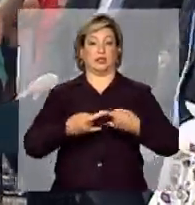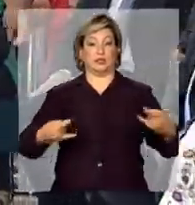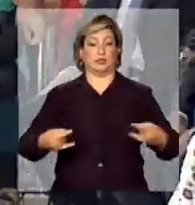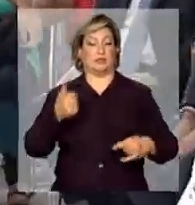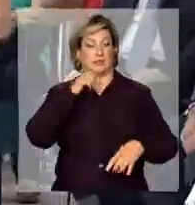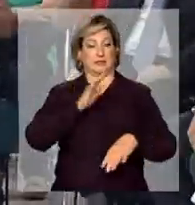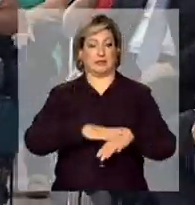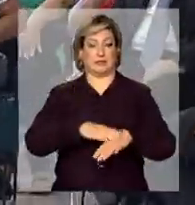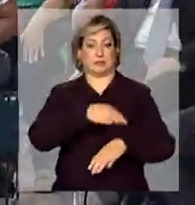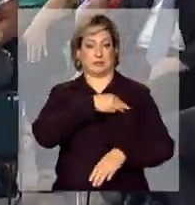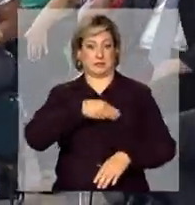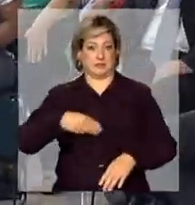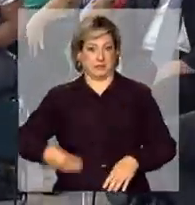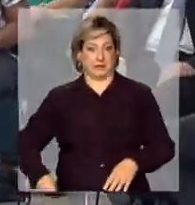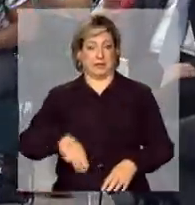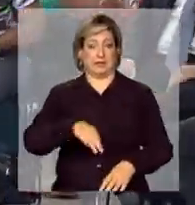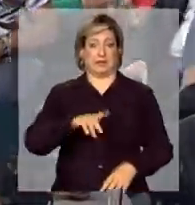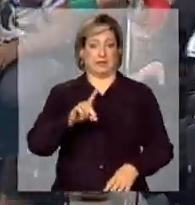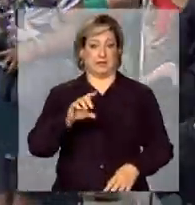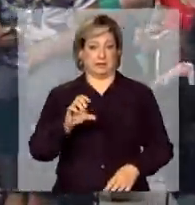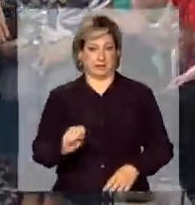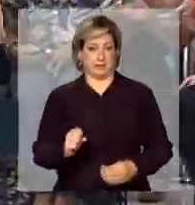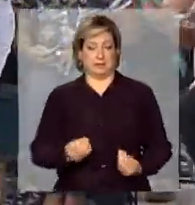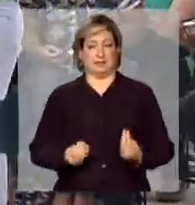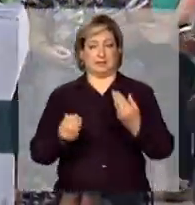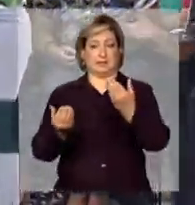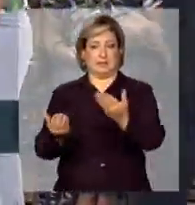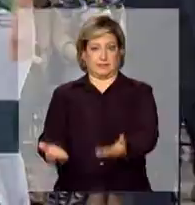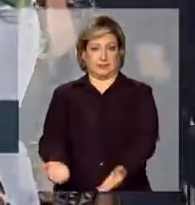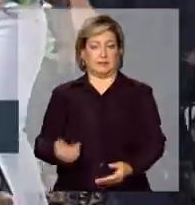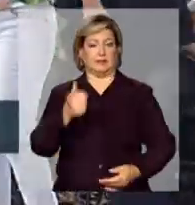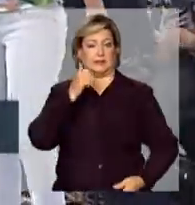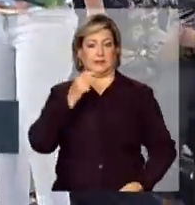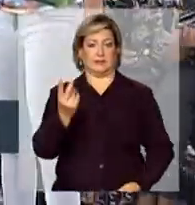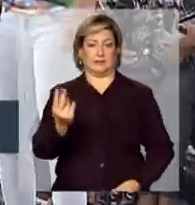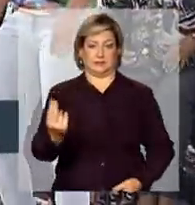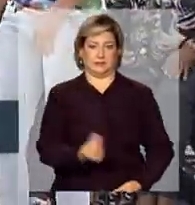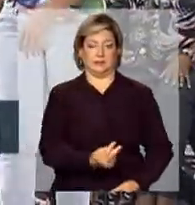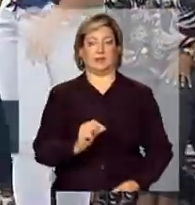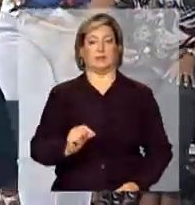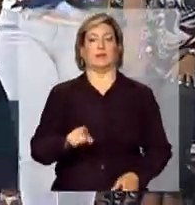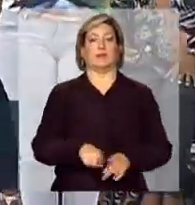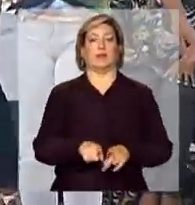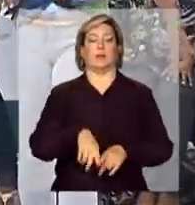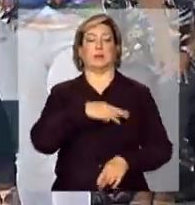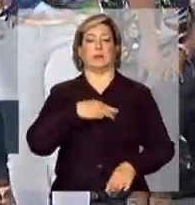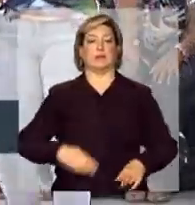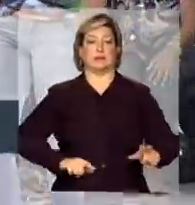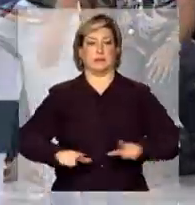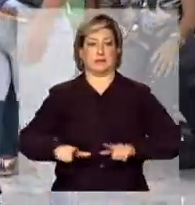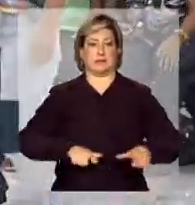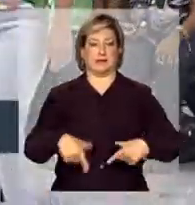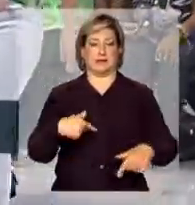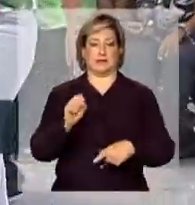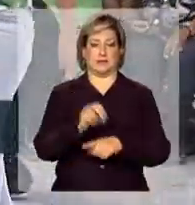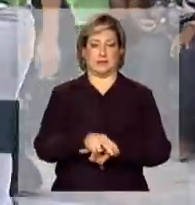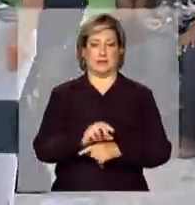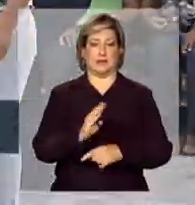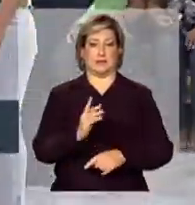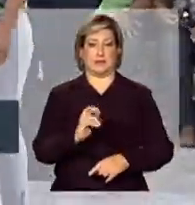das mãos da ministra do Desenvolvimento Social e combate à fome Tereza Campello e do ministro do trabalho e do emprego